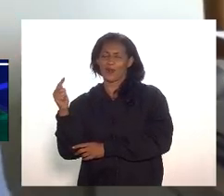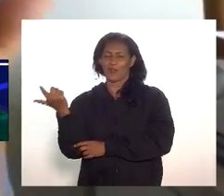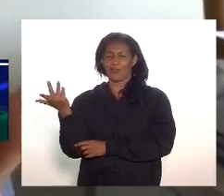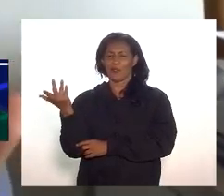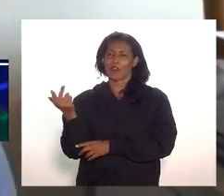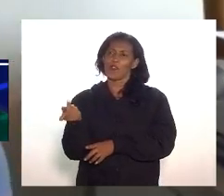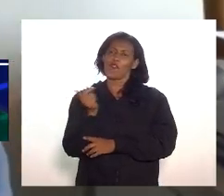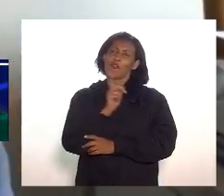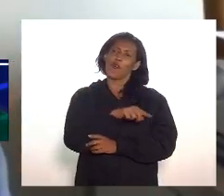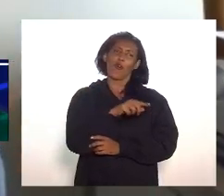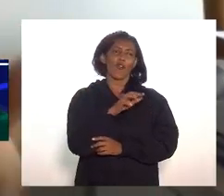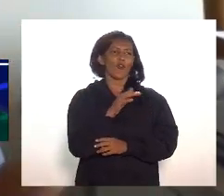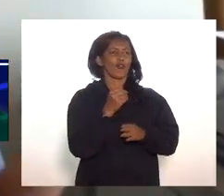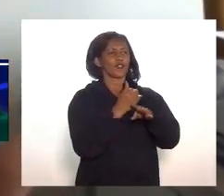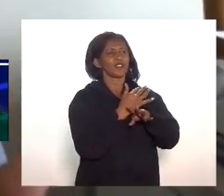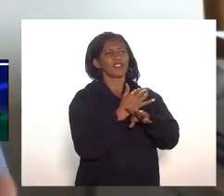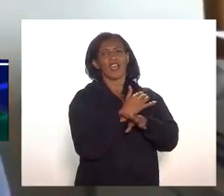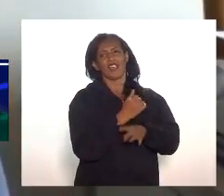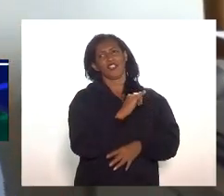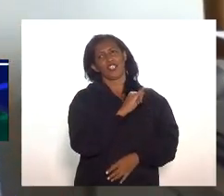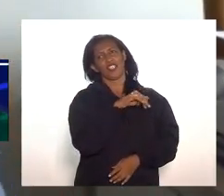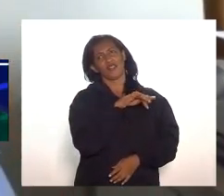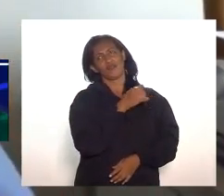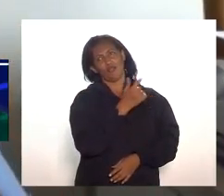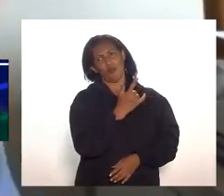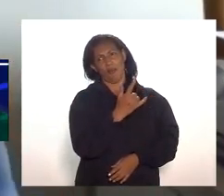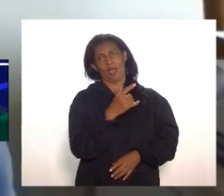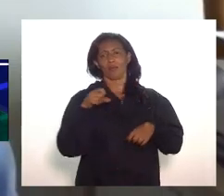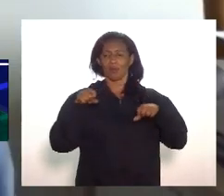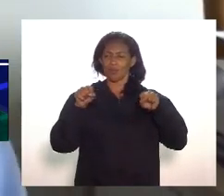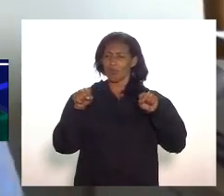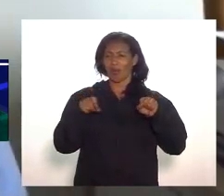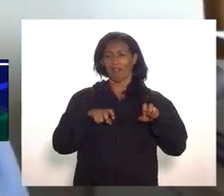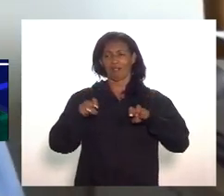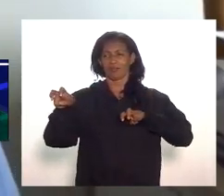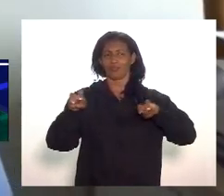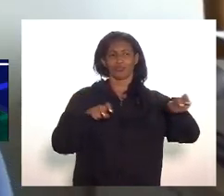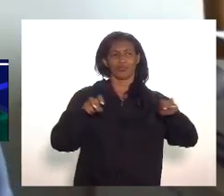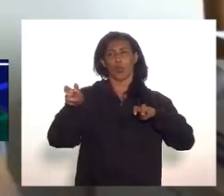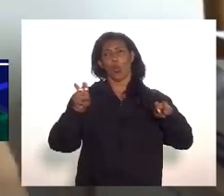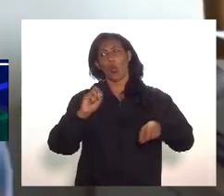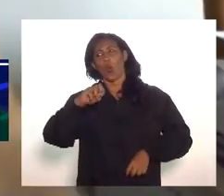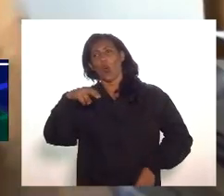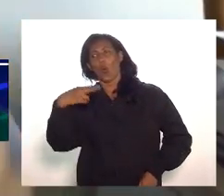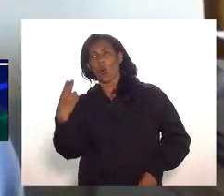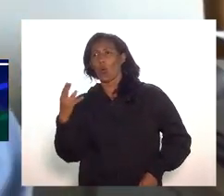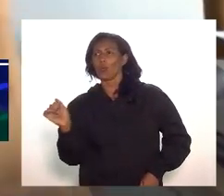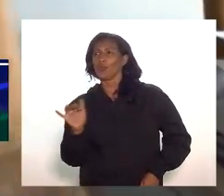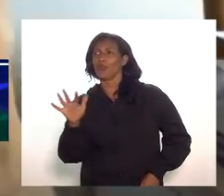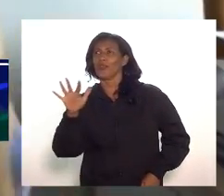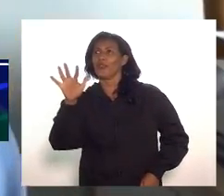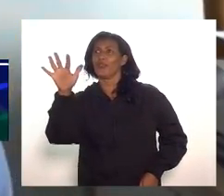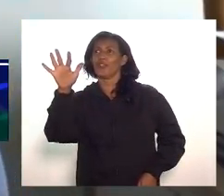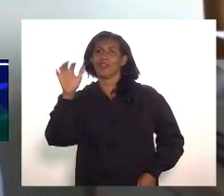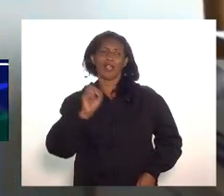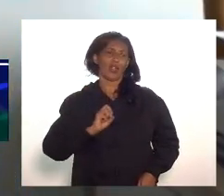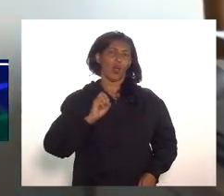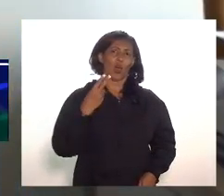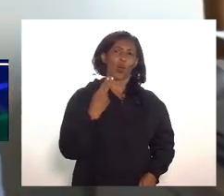é chamado de cidade informal. Quer dizer, no asfalto e nas favelas. Lá está o motoboy fazendo as suas